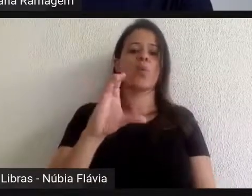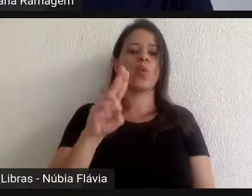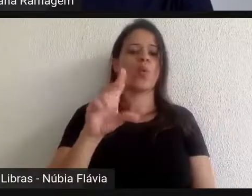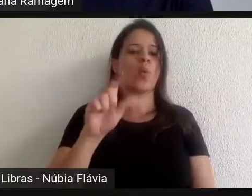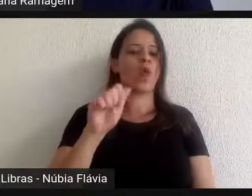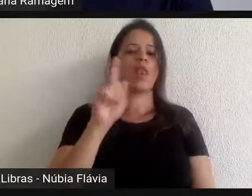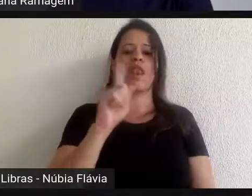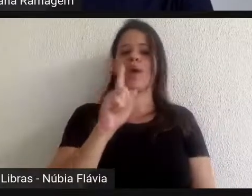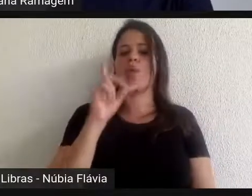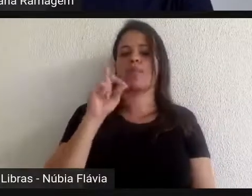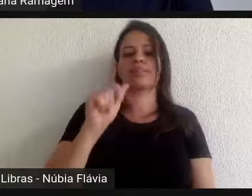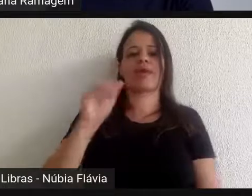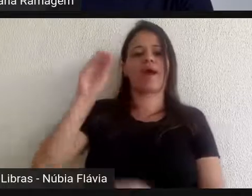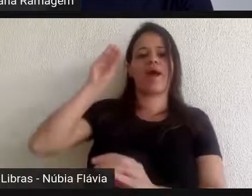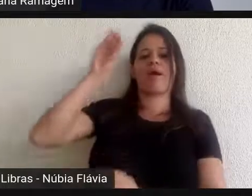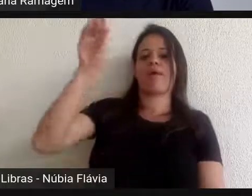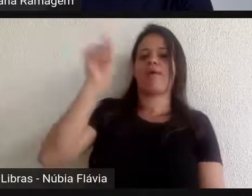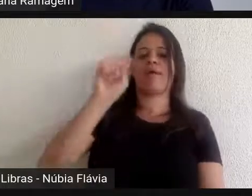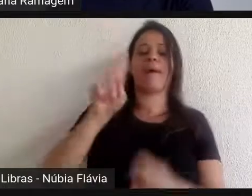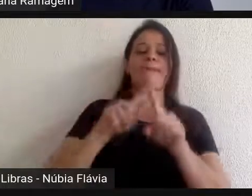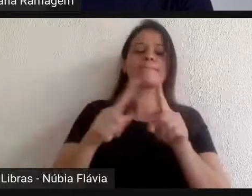abóbora, vagem,